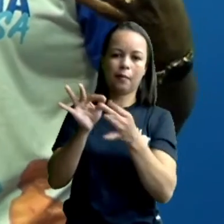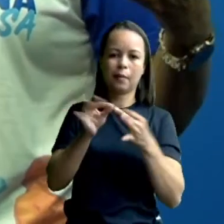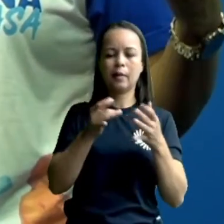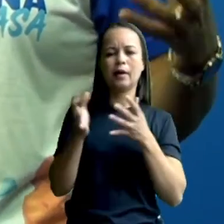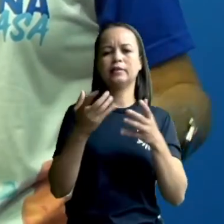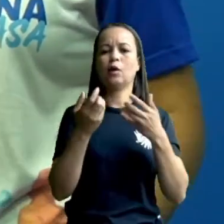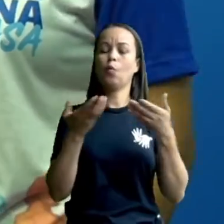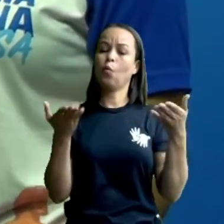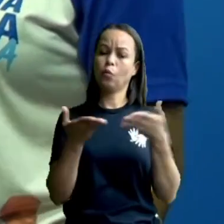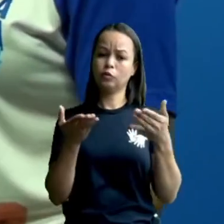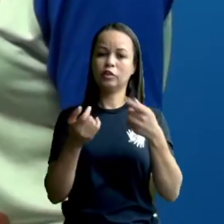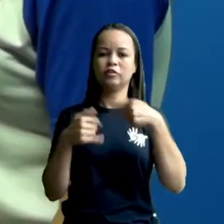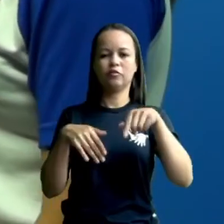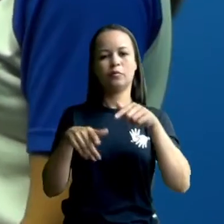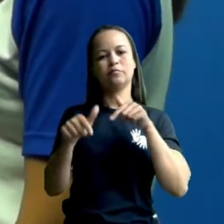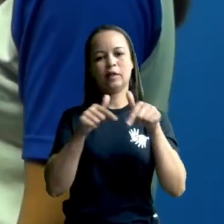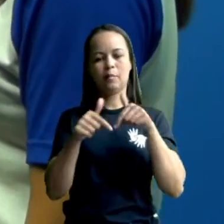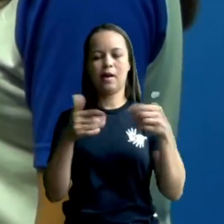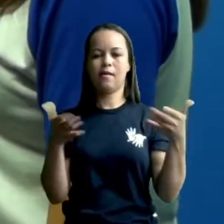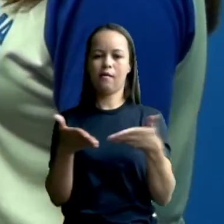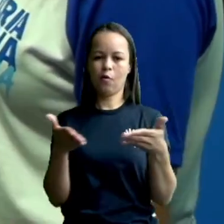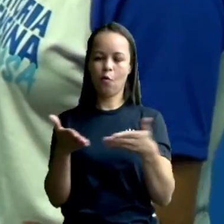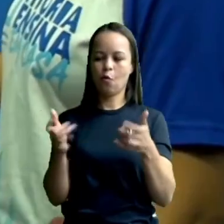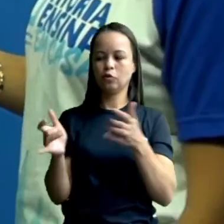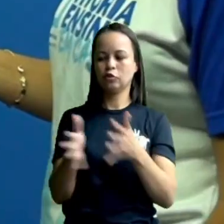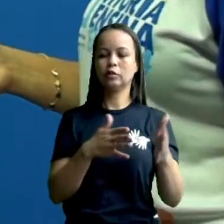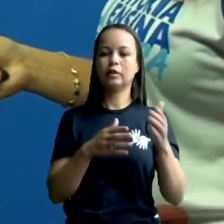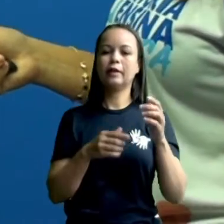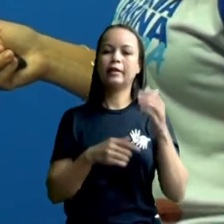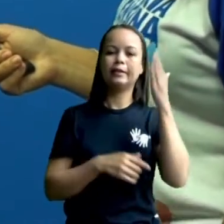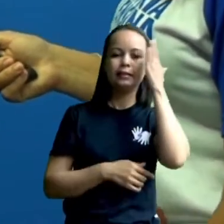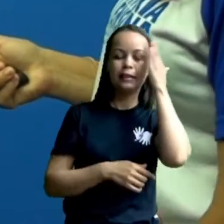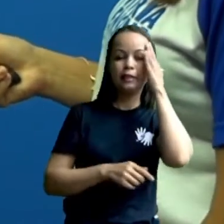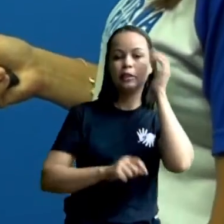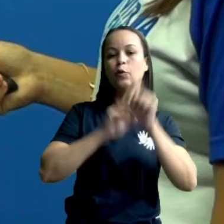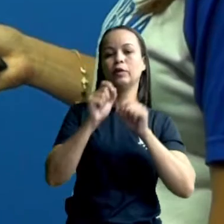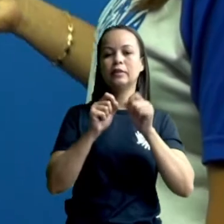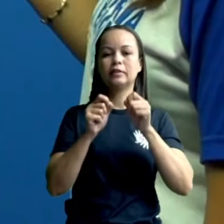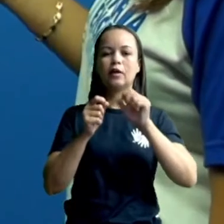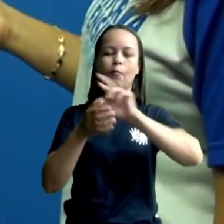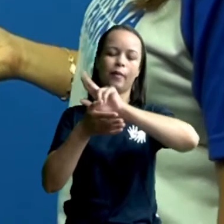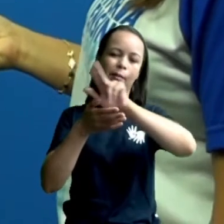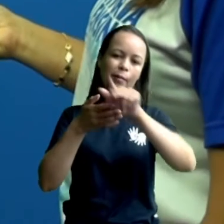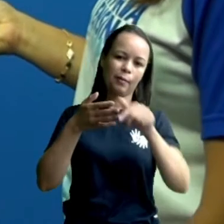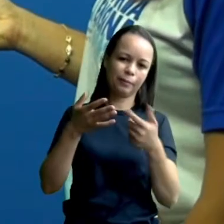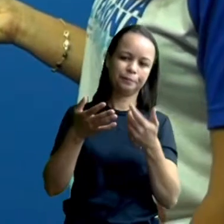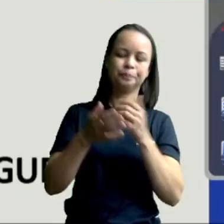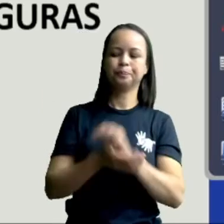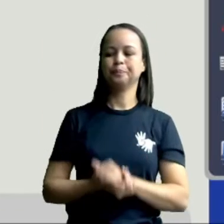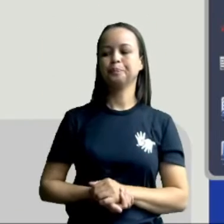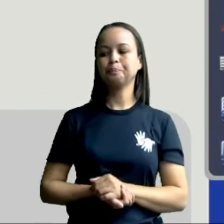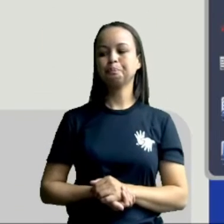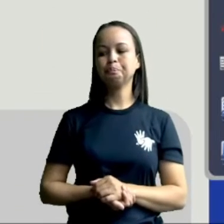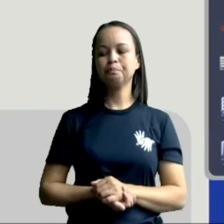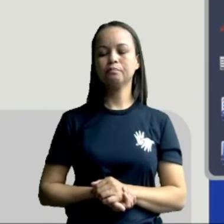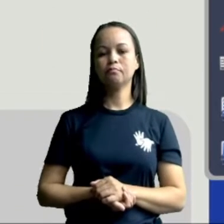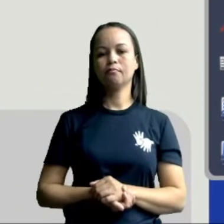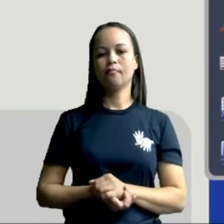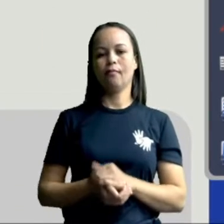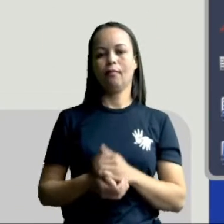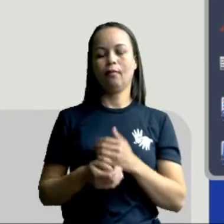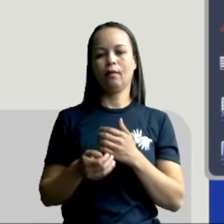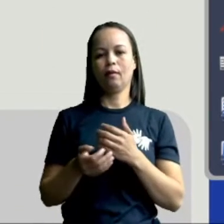gente vai estar trabalhando hoje, tá? Então, vamos lá entender, aprender o que são essas coisas. No caso,